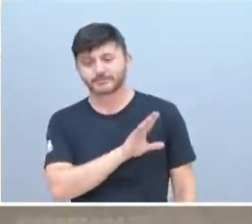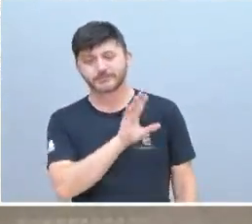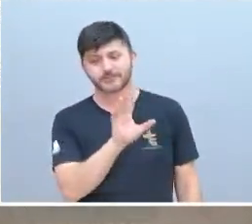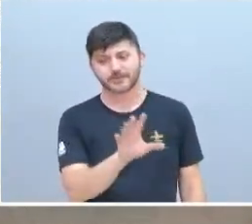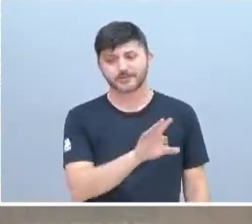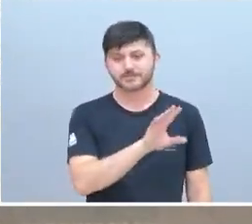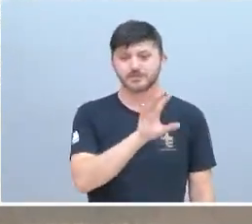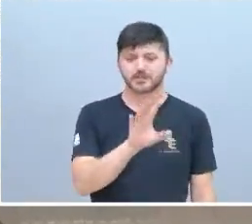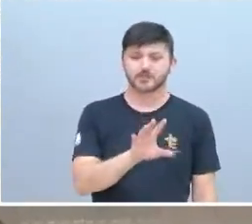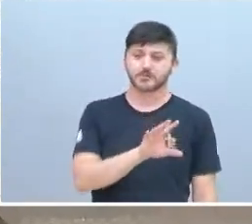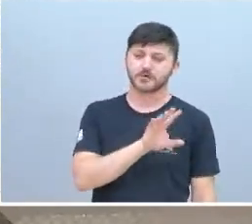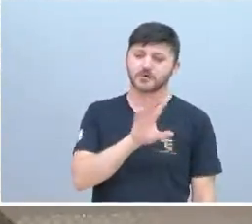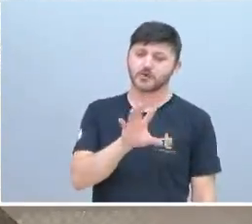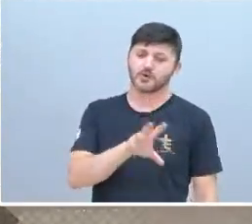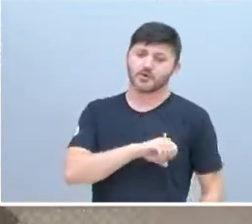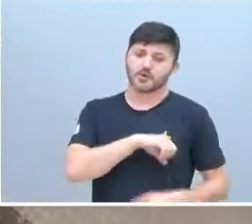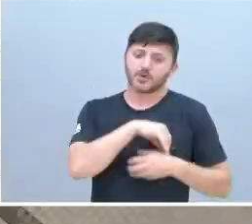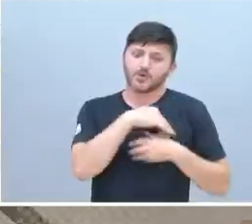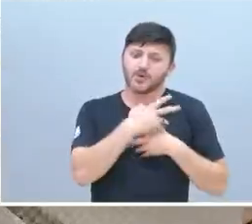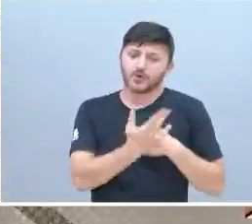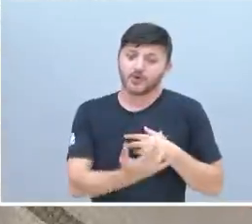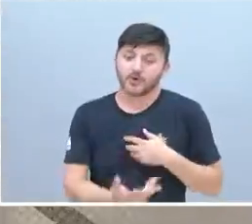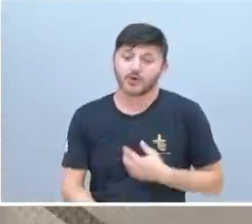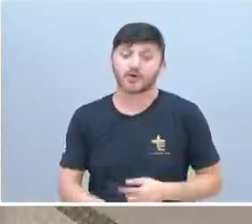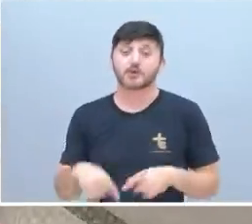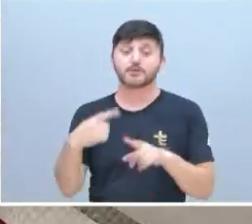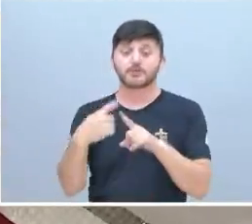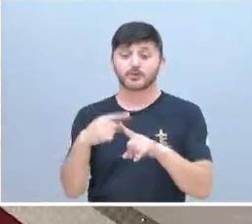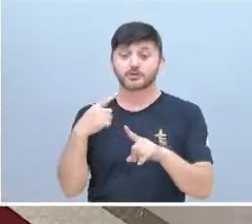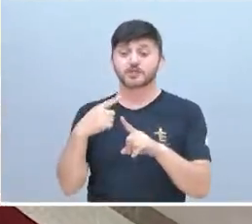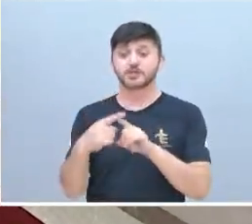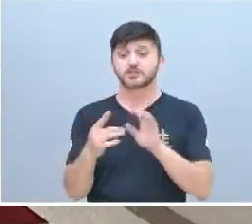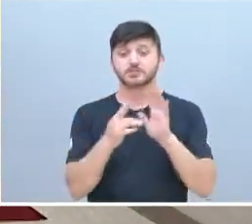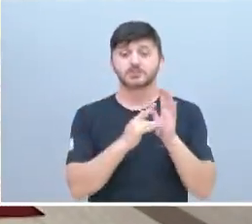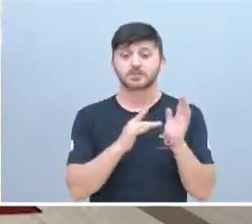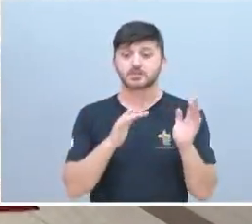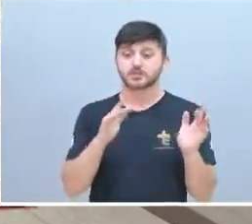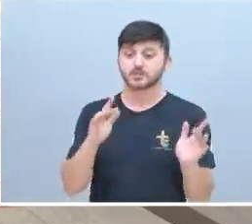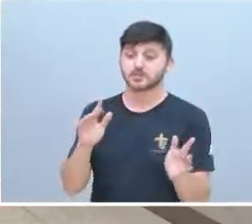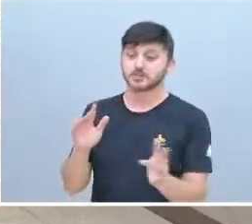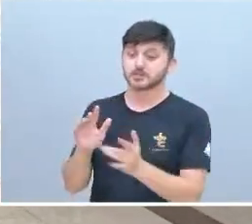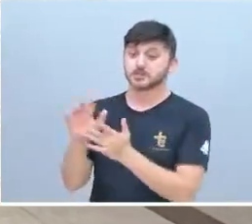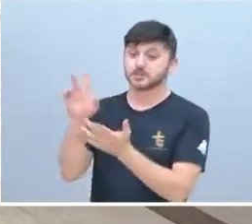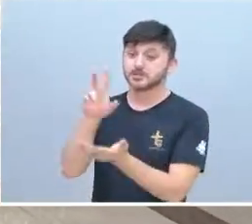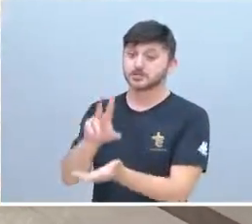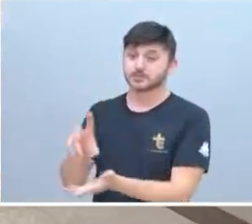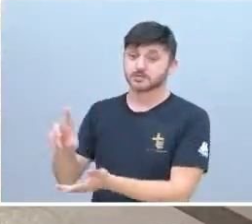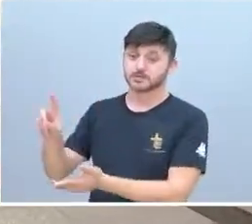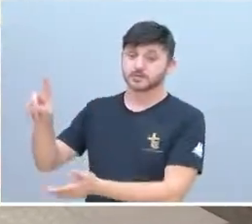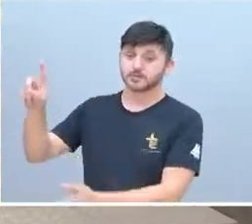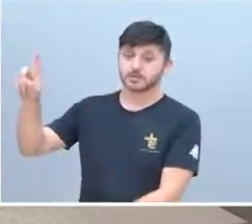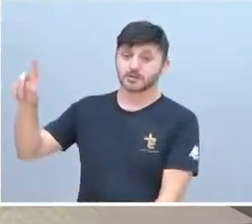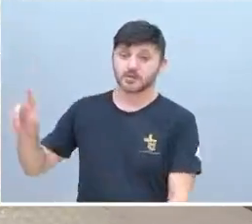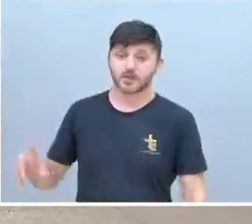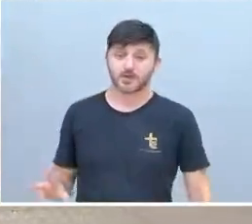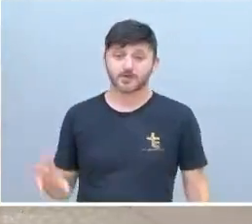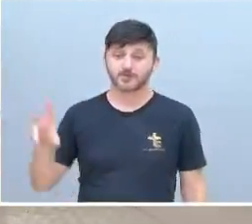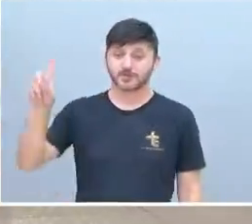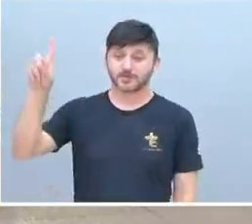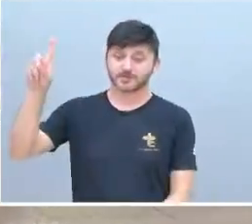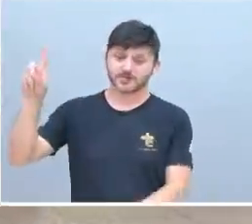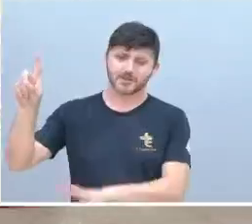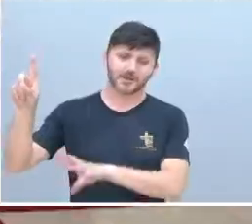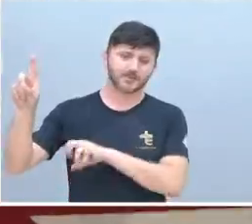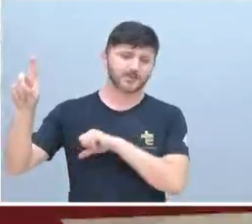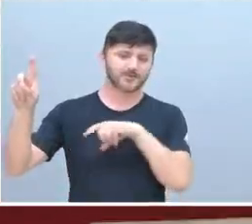transborda de amor, porque meu Deus é um